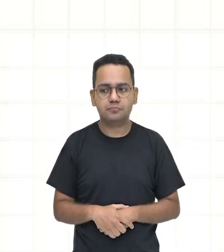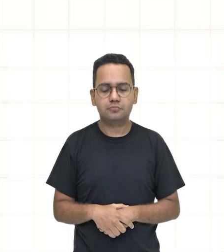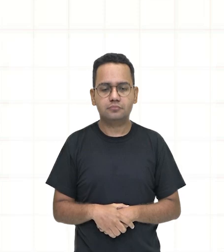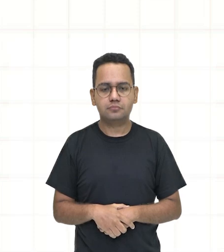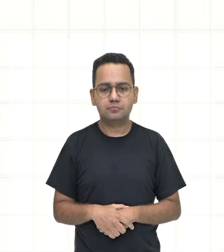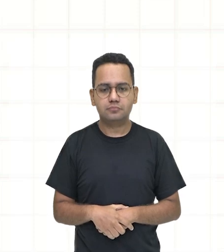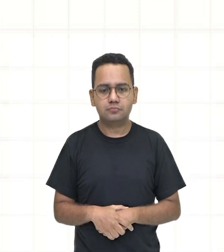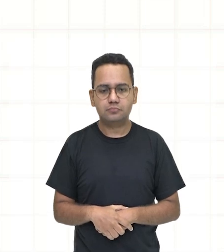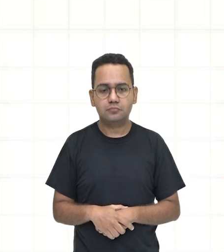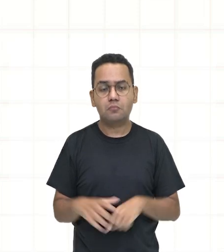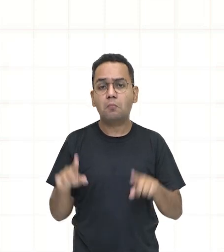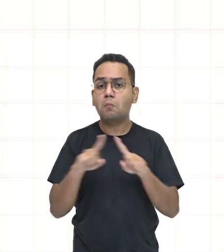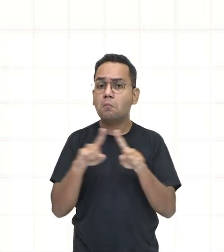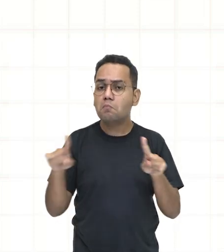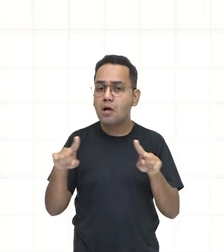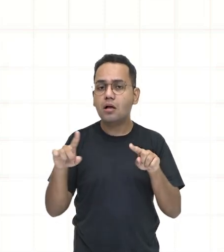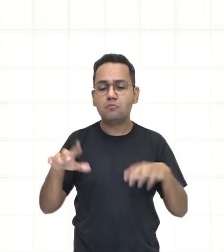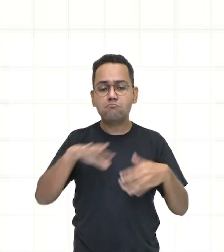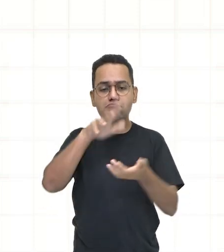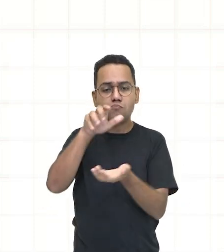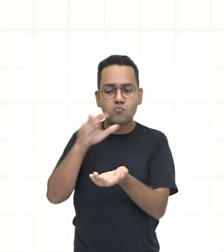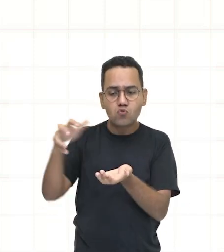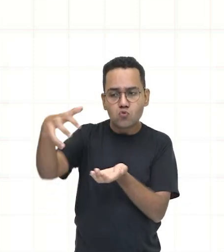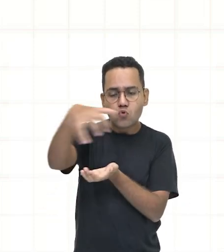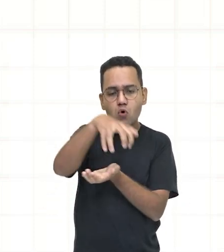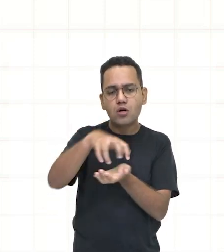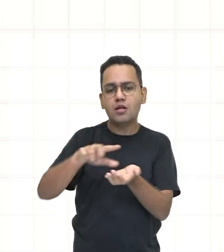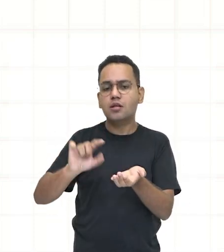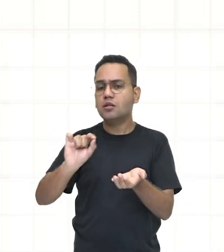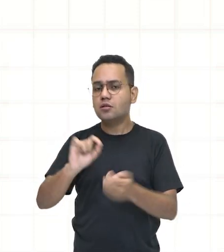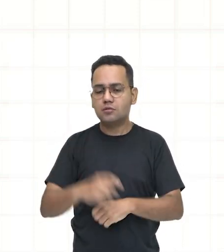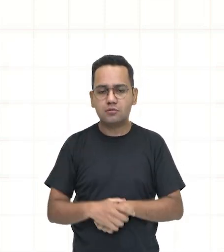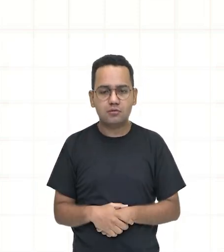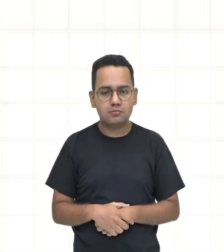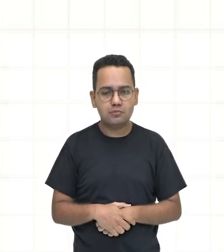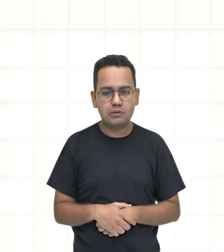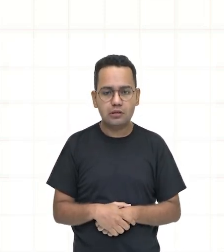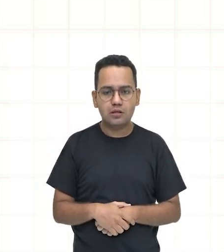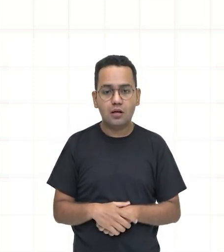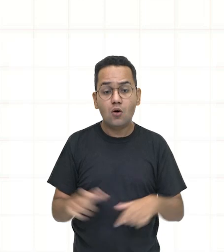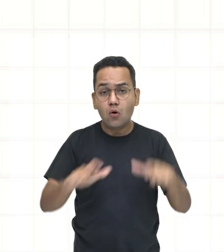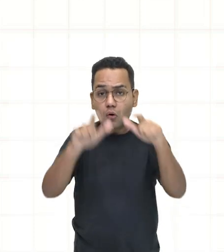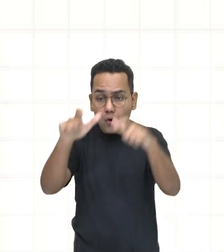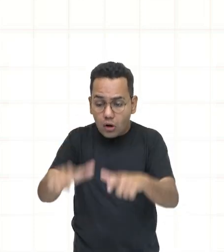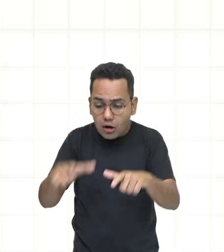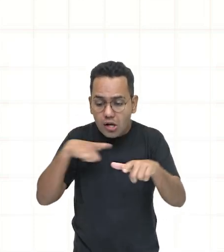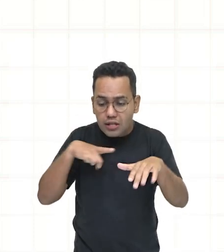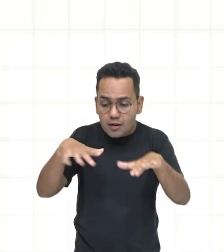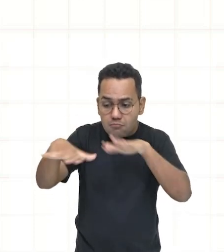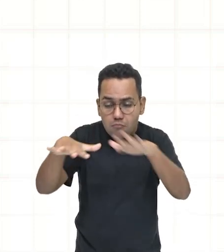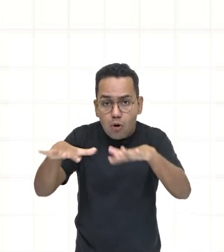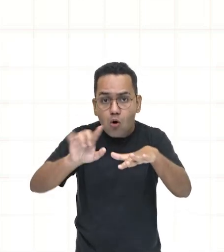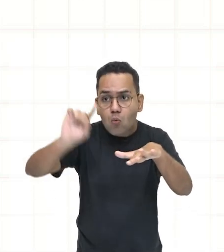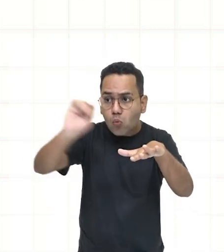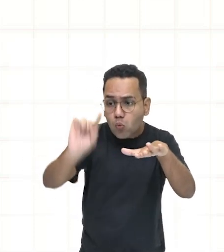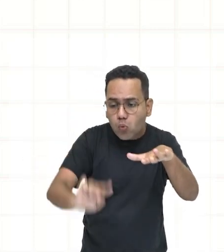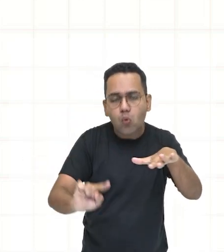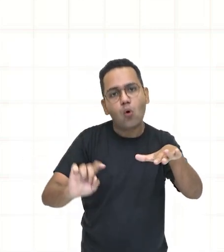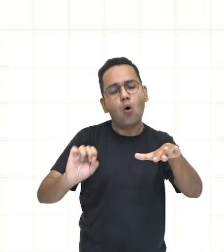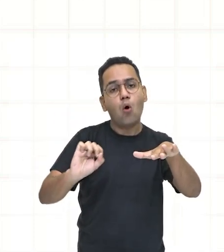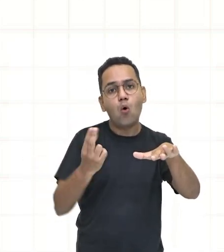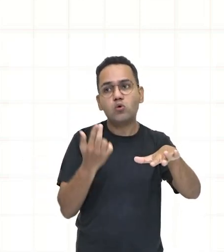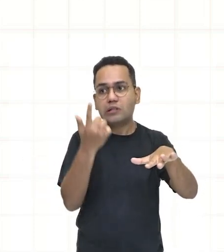a maioria dos continentes está isolada sobre uma placa tectônica ou um conjunto